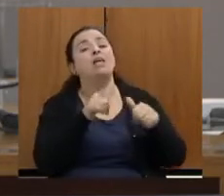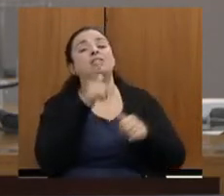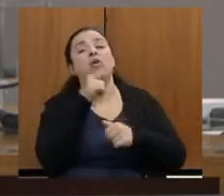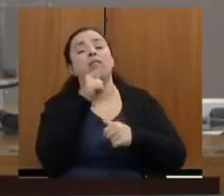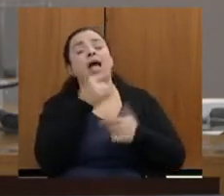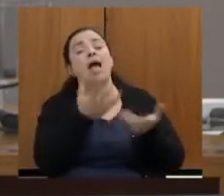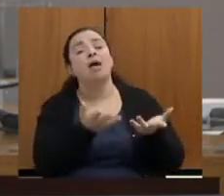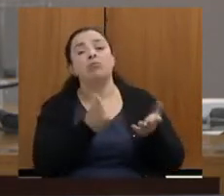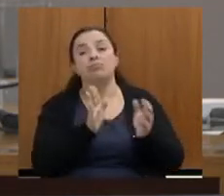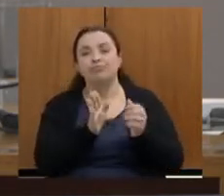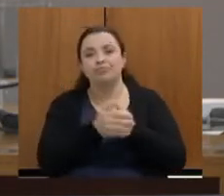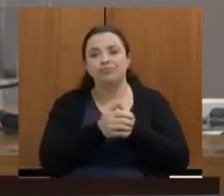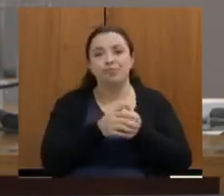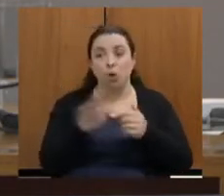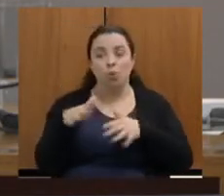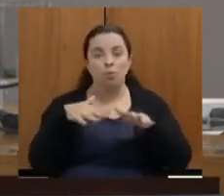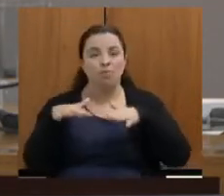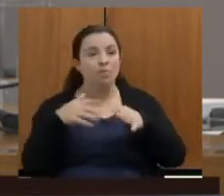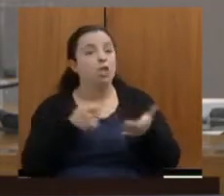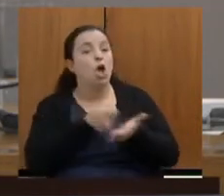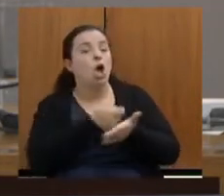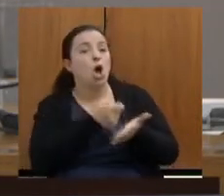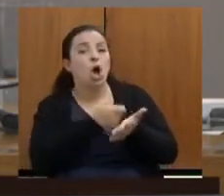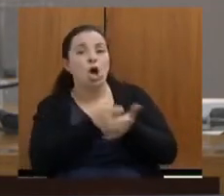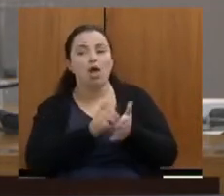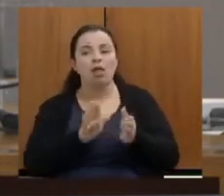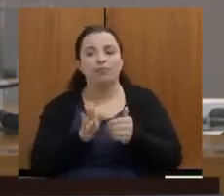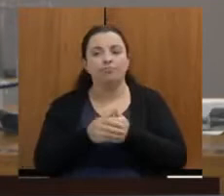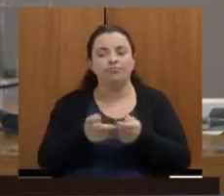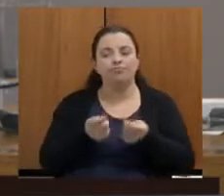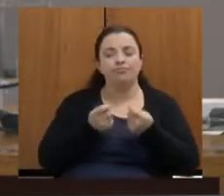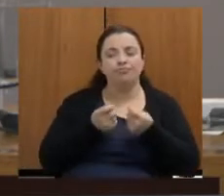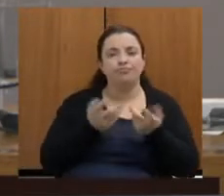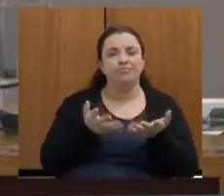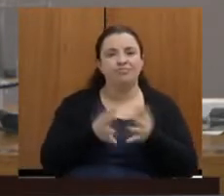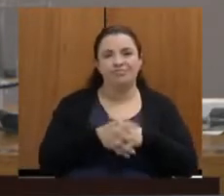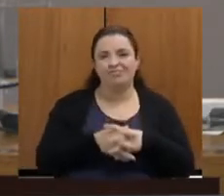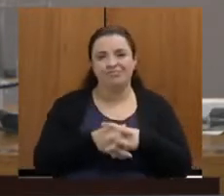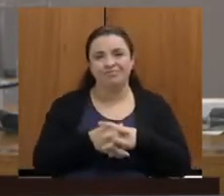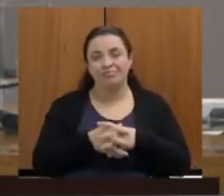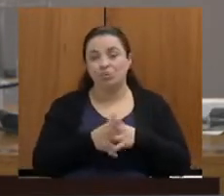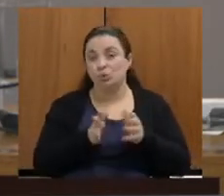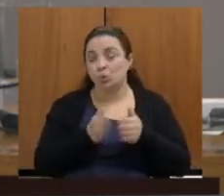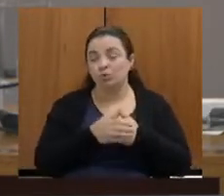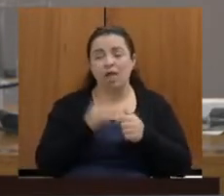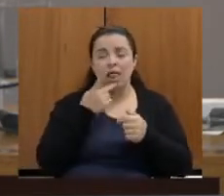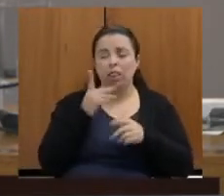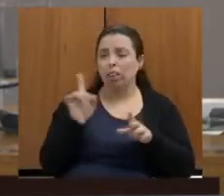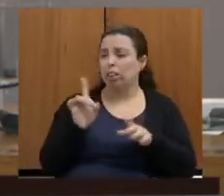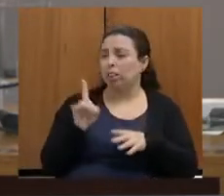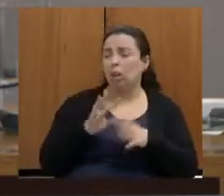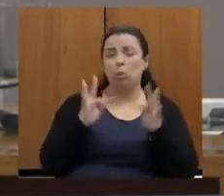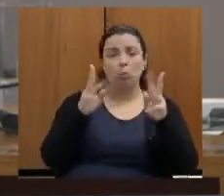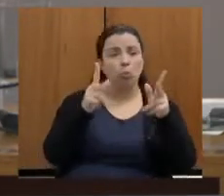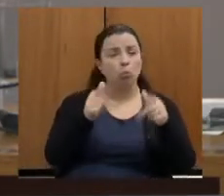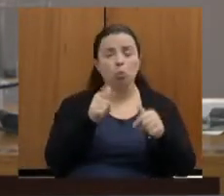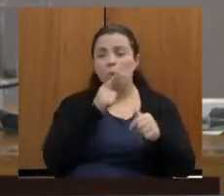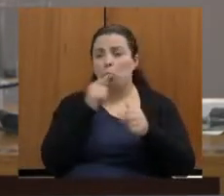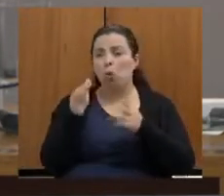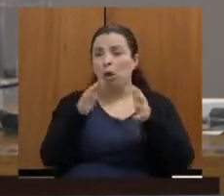não dão a gente fala que do ponto de vista de saúde está sendo afetado as pessoas eles dizem que não que tudo está normal